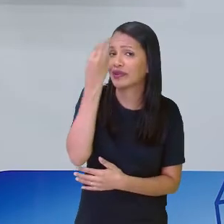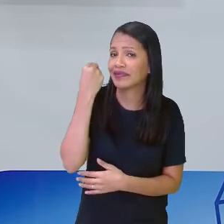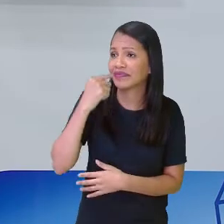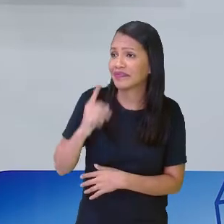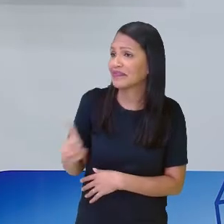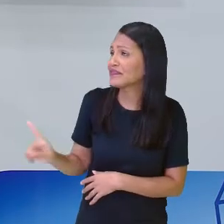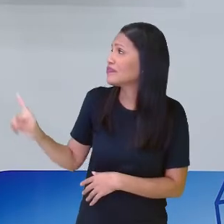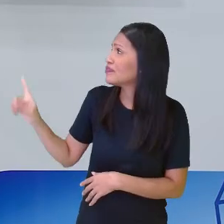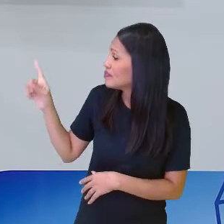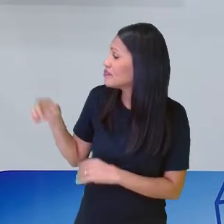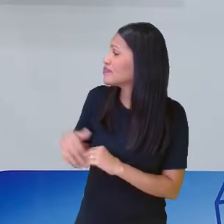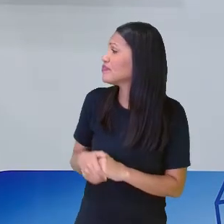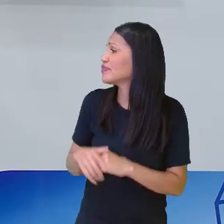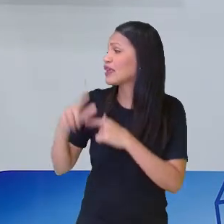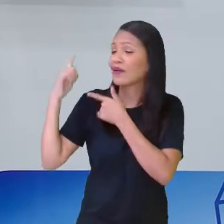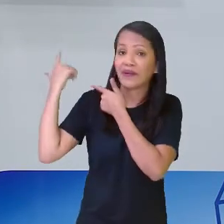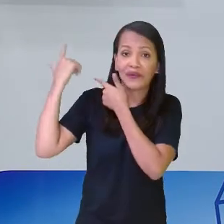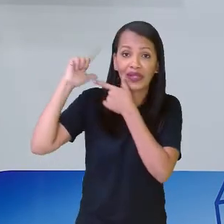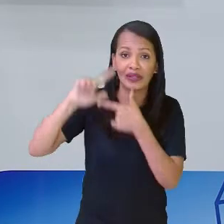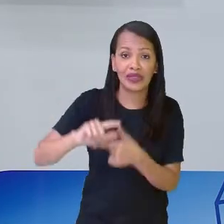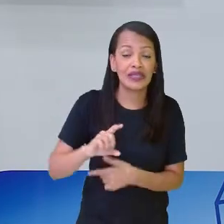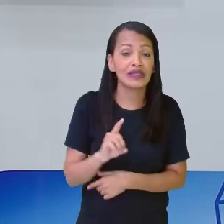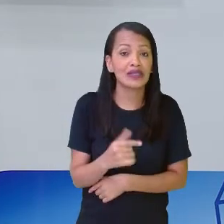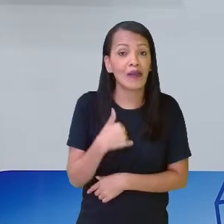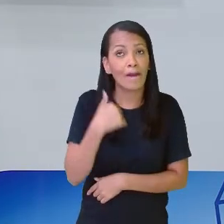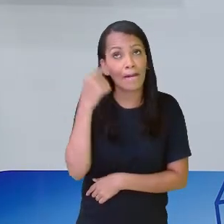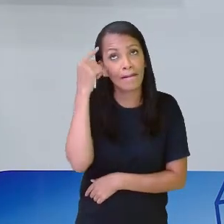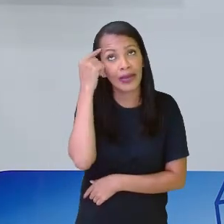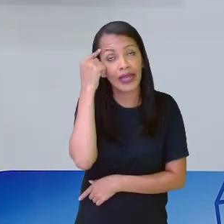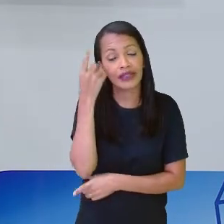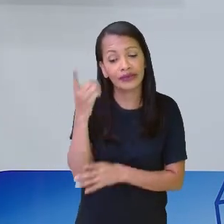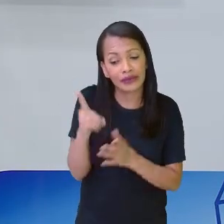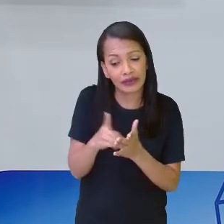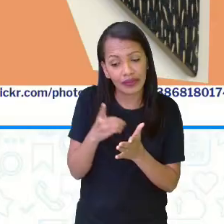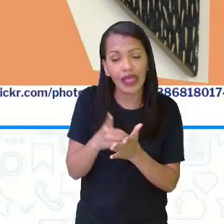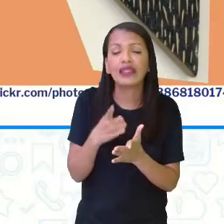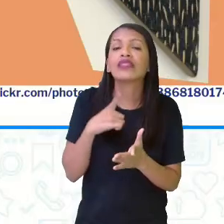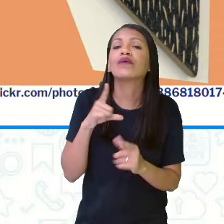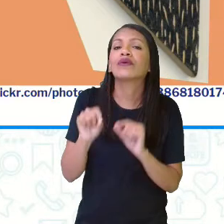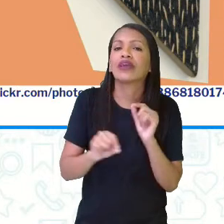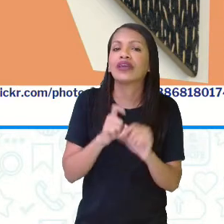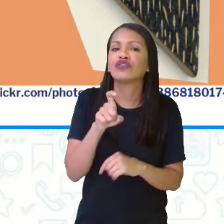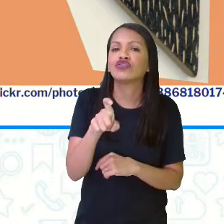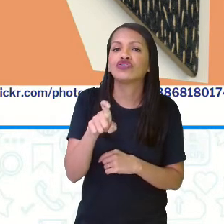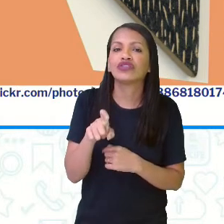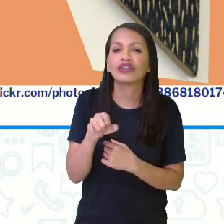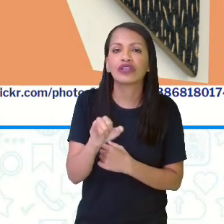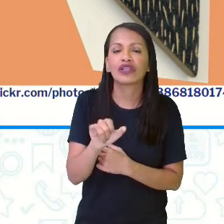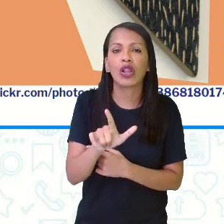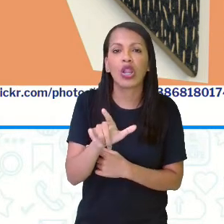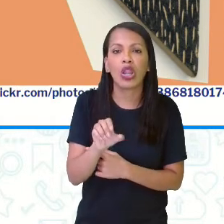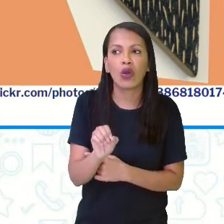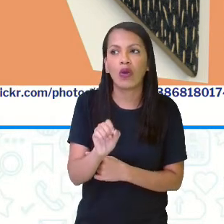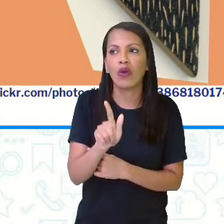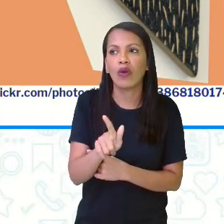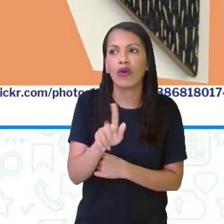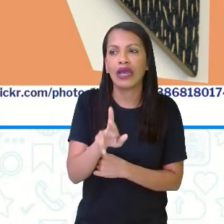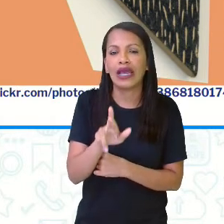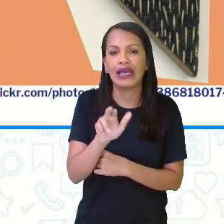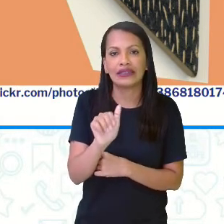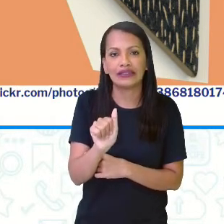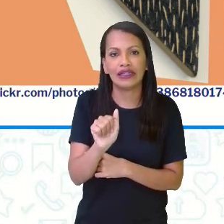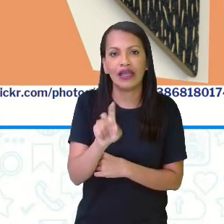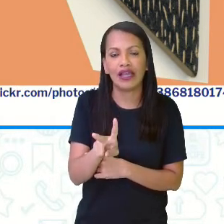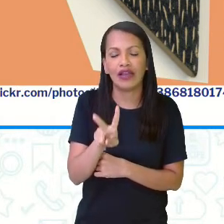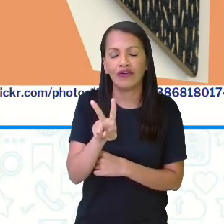o tradicional. Então, se eu penso no digital, mas eu também tenho a xilogravura. Lembra da xilogravura quando falamos aqui da literatura de